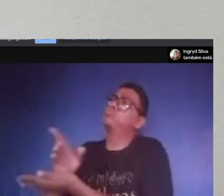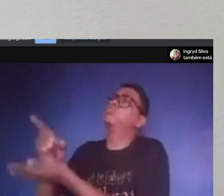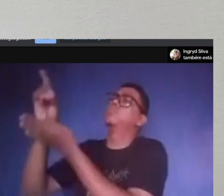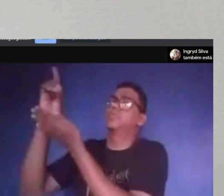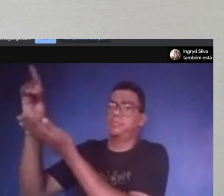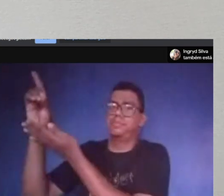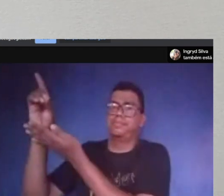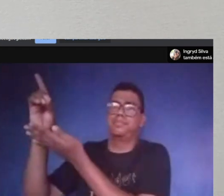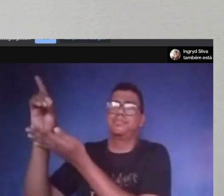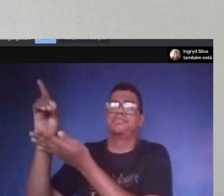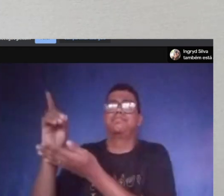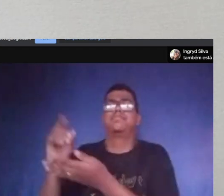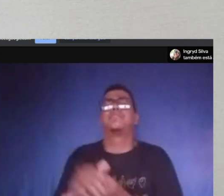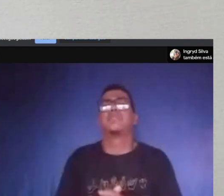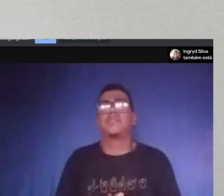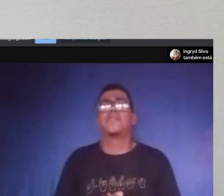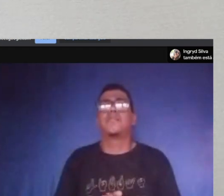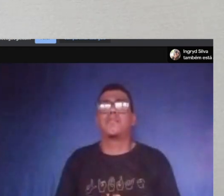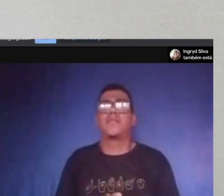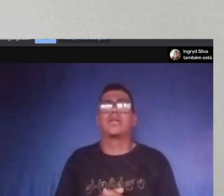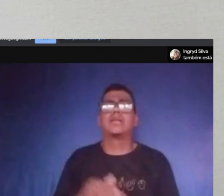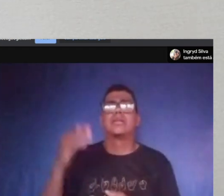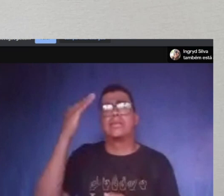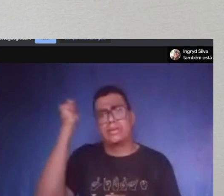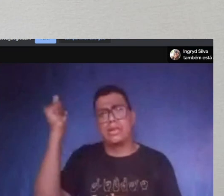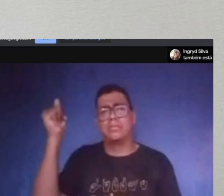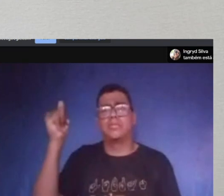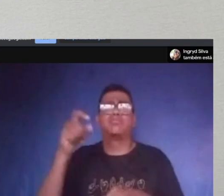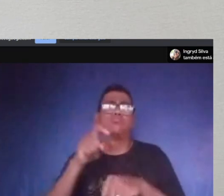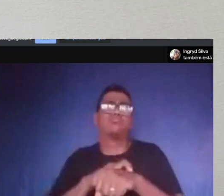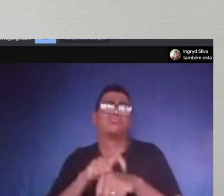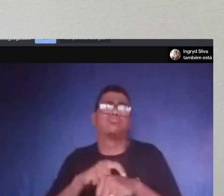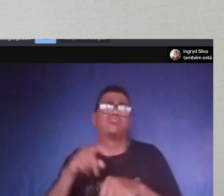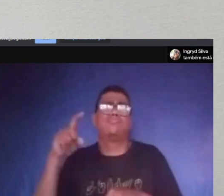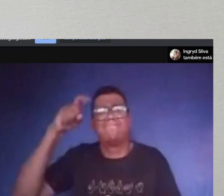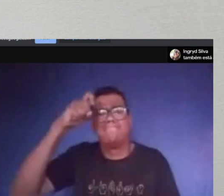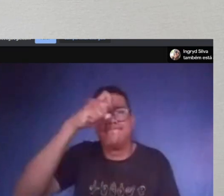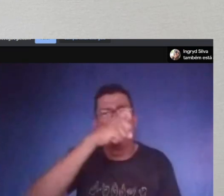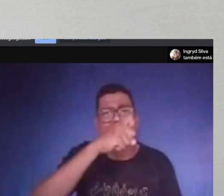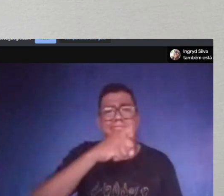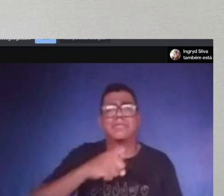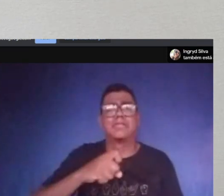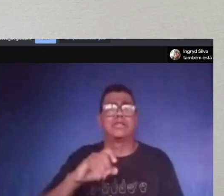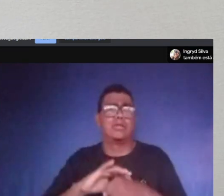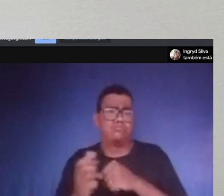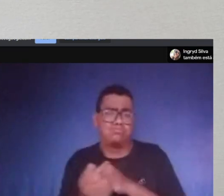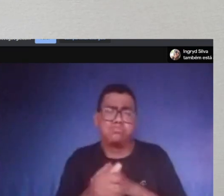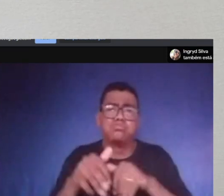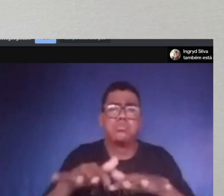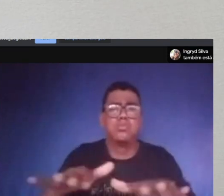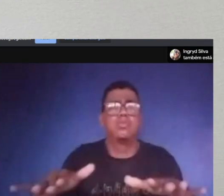aqui. Que você possa entregar os seus caminhos ao Senhor. Que você possa entregar o seu coração e a sua vida para